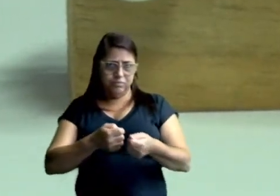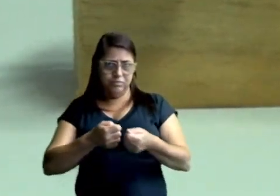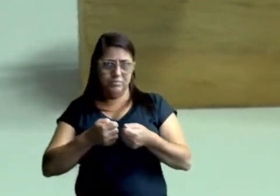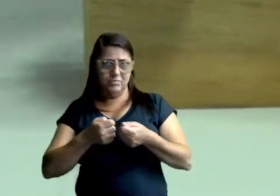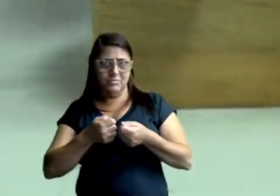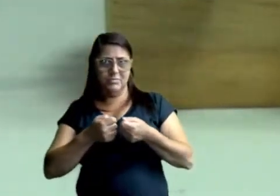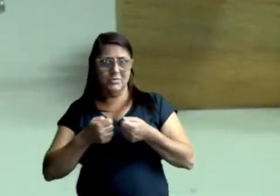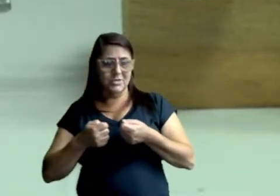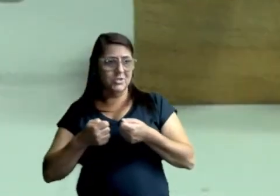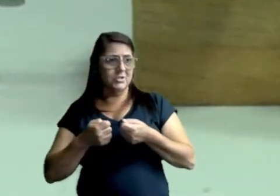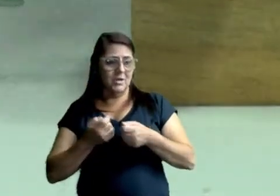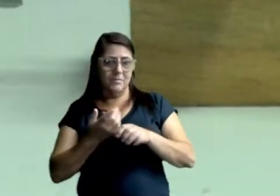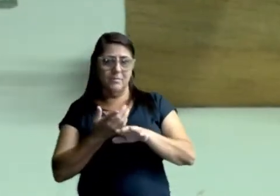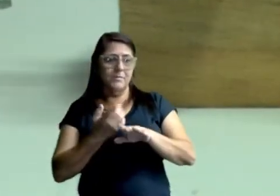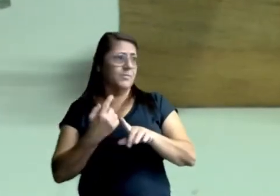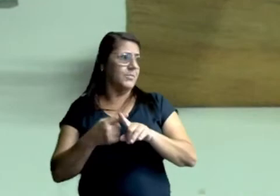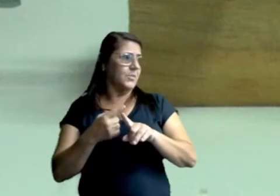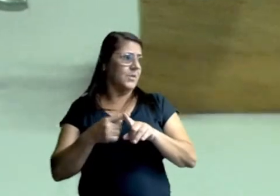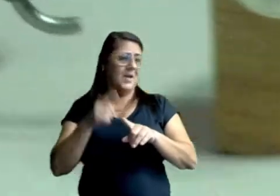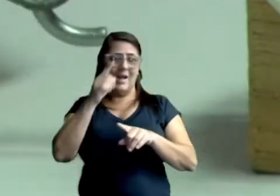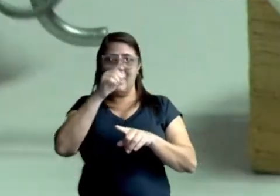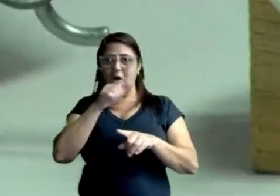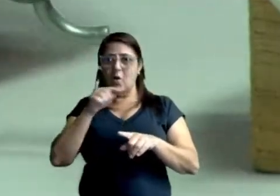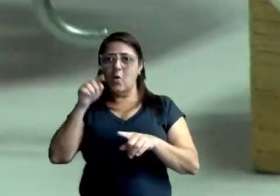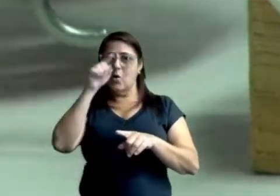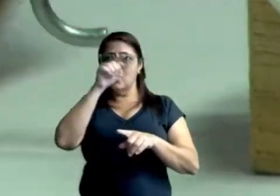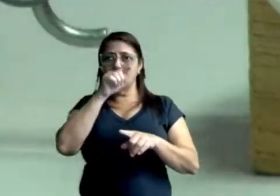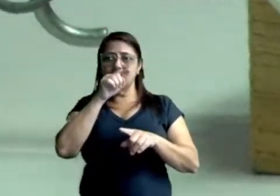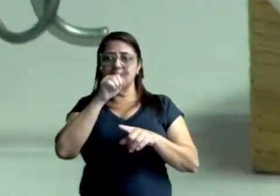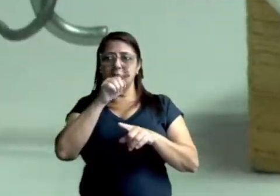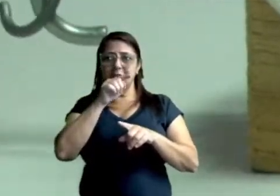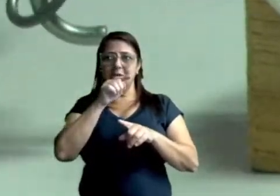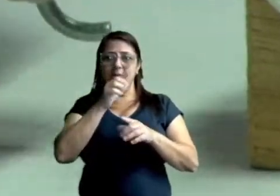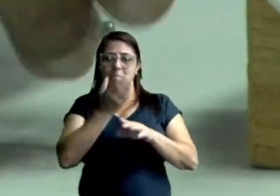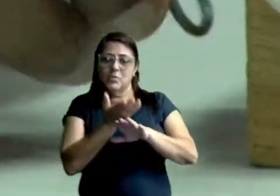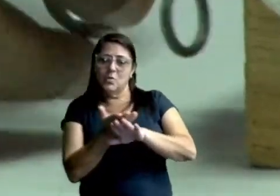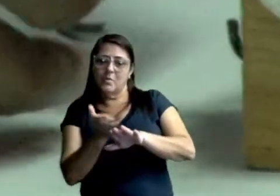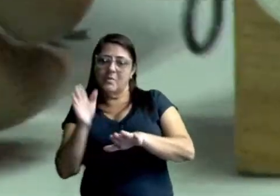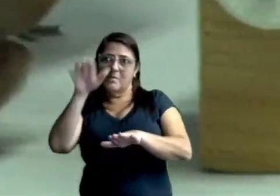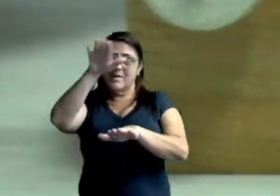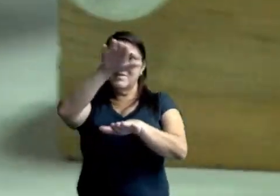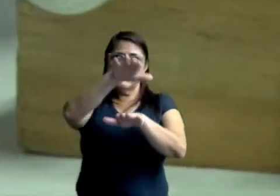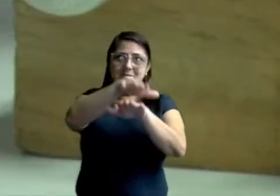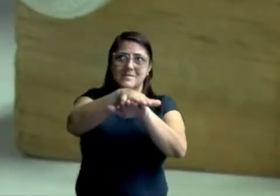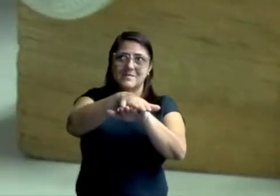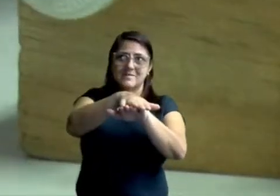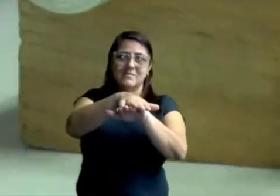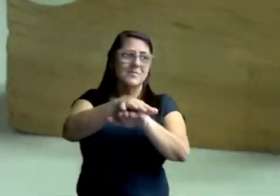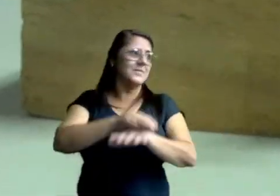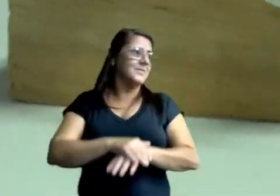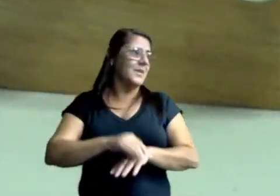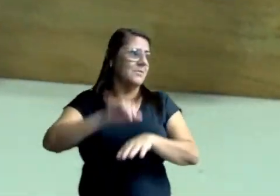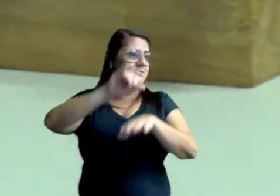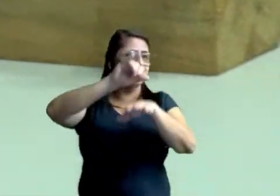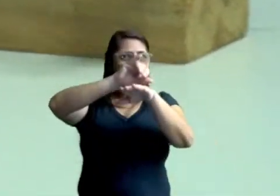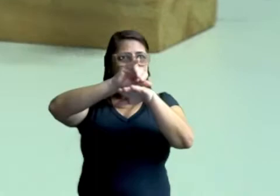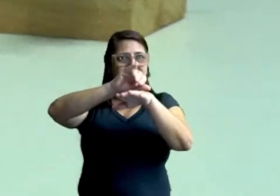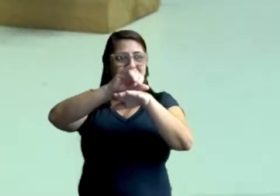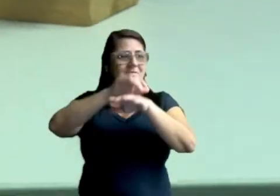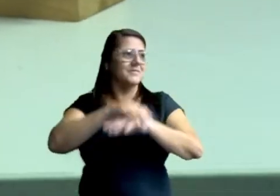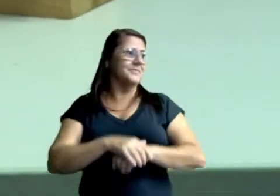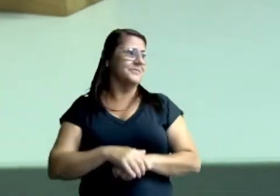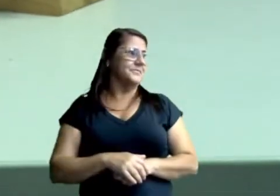tá? Deixa eu ver se eu consigo focar para vocês aqui melhor. Deixa eu colocar do outro lado. Fazer, ficar mais fácil para vocês